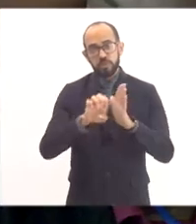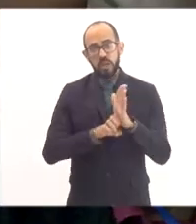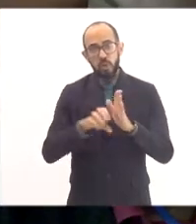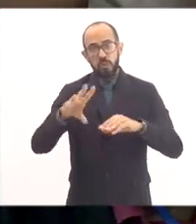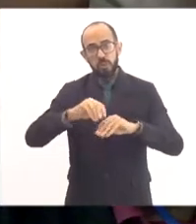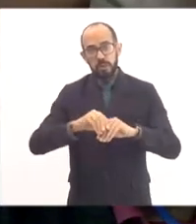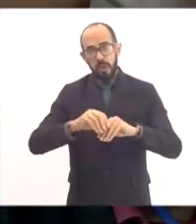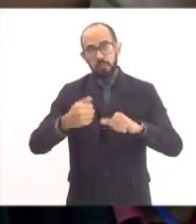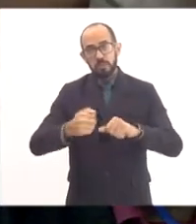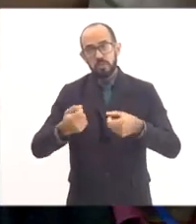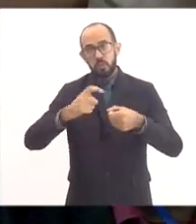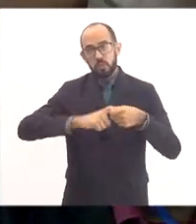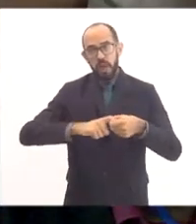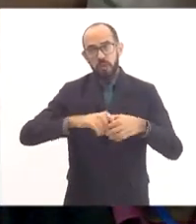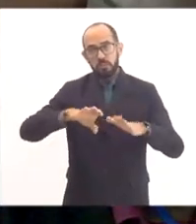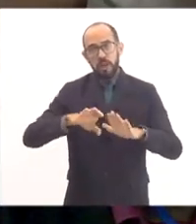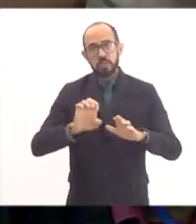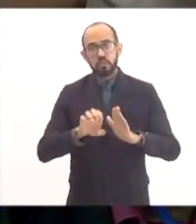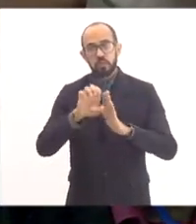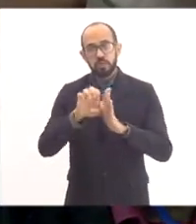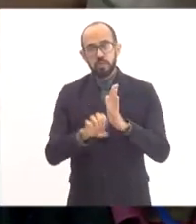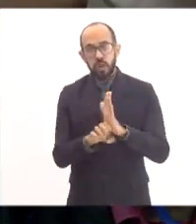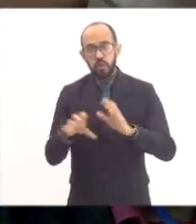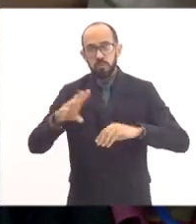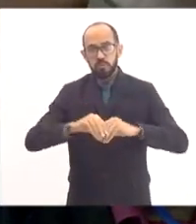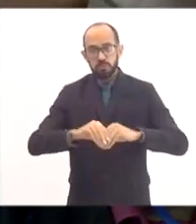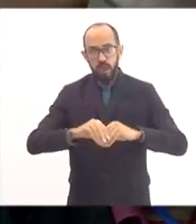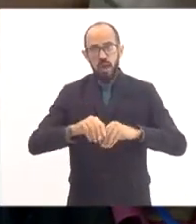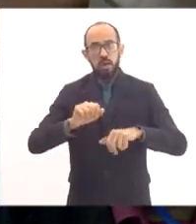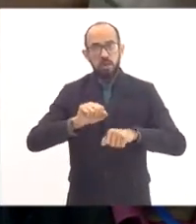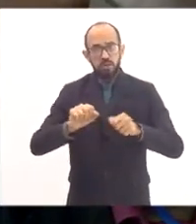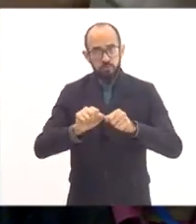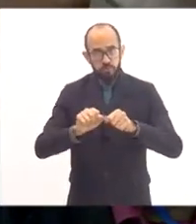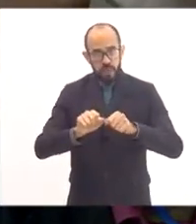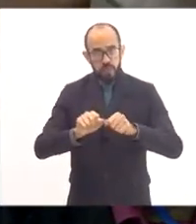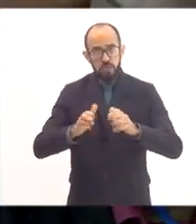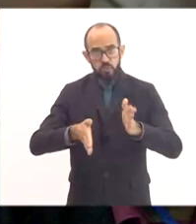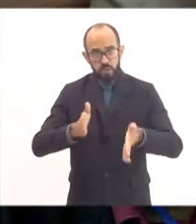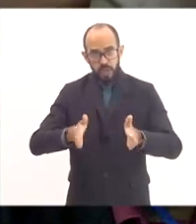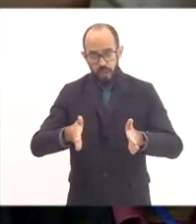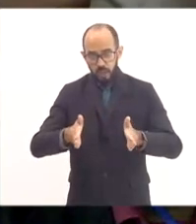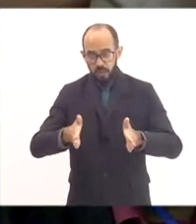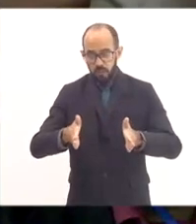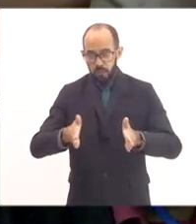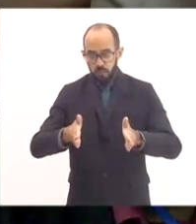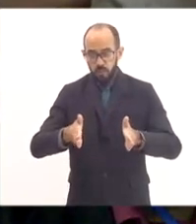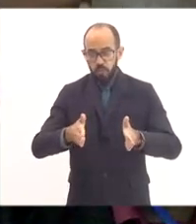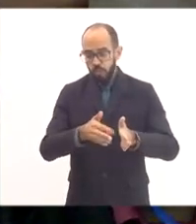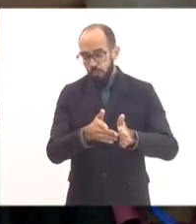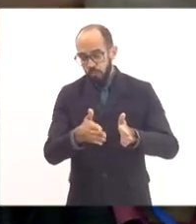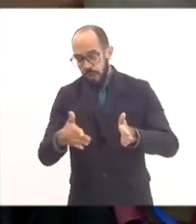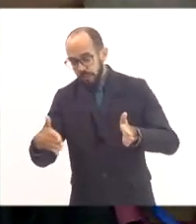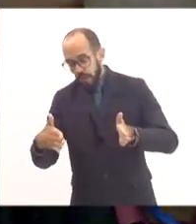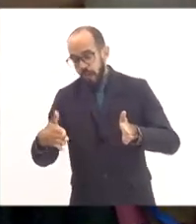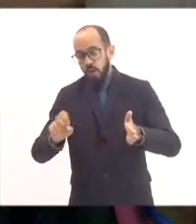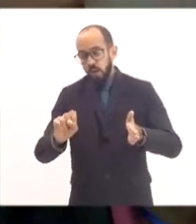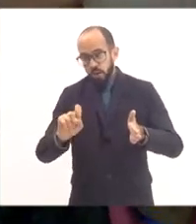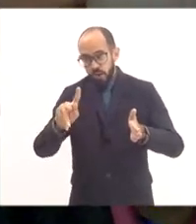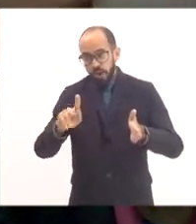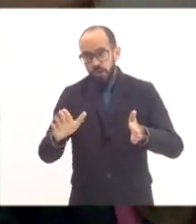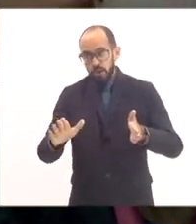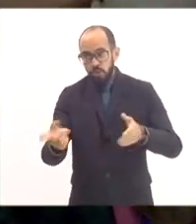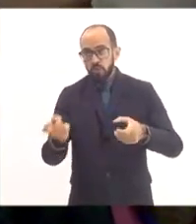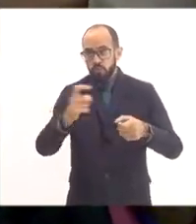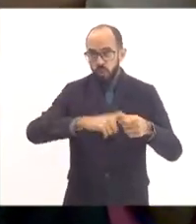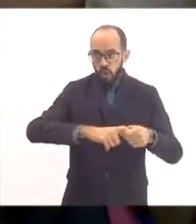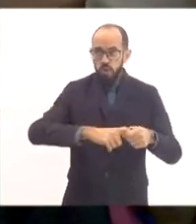retroagir. O edital complementar fez o tempo transcorrer? Os 5 dias se passarem porque estavam corrigindo as razões? Fez. Fez o tempo transcorrer. Então, qual é o efeito